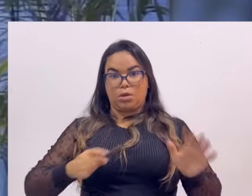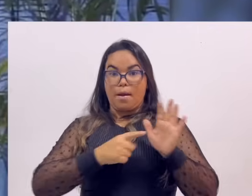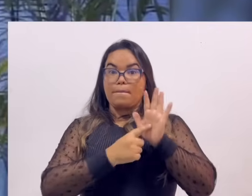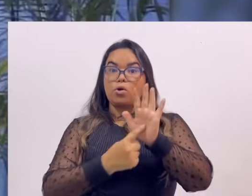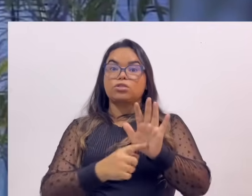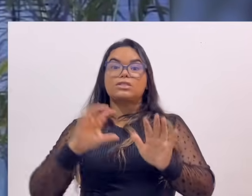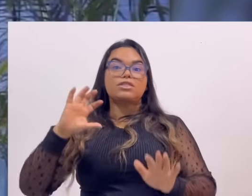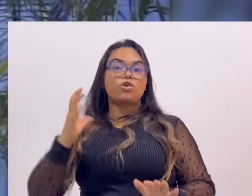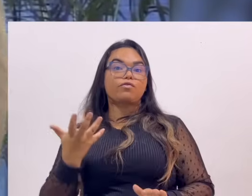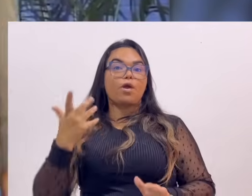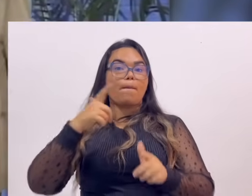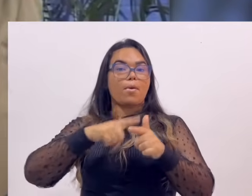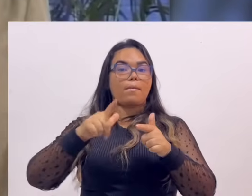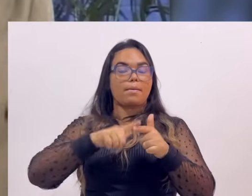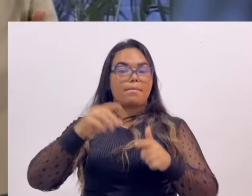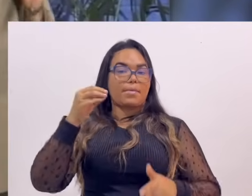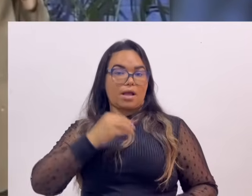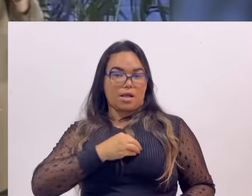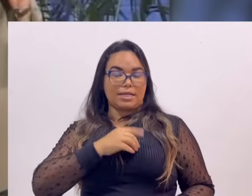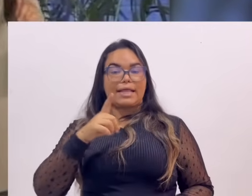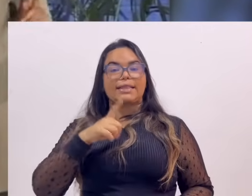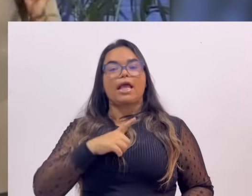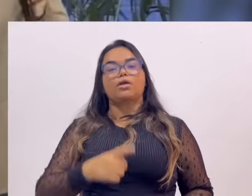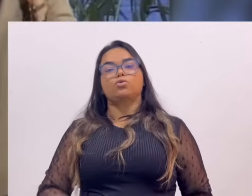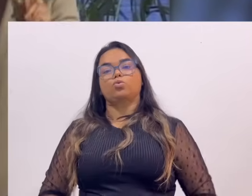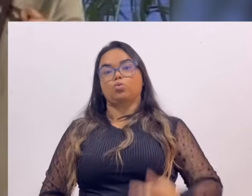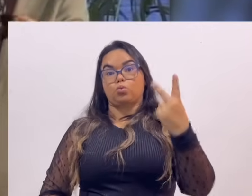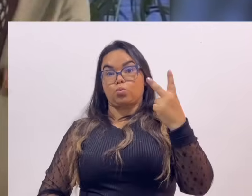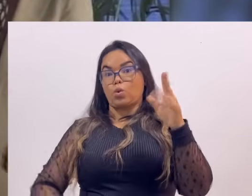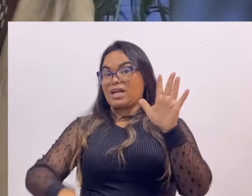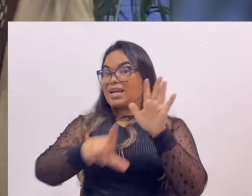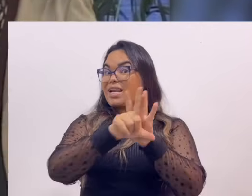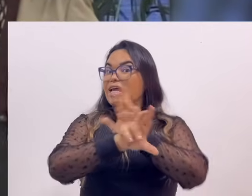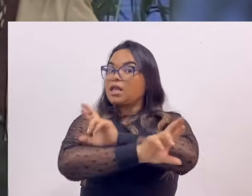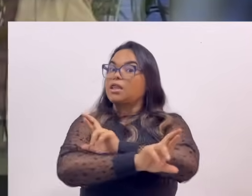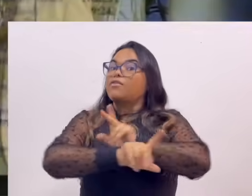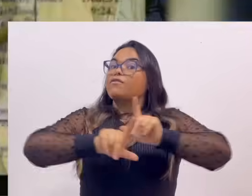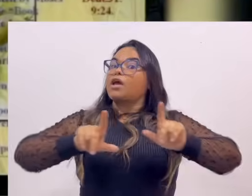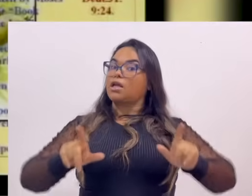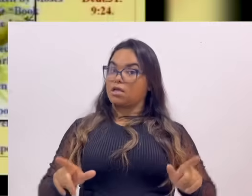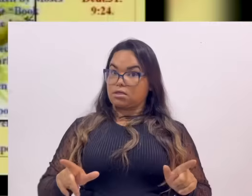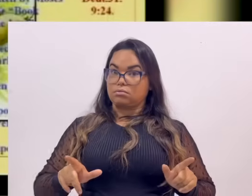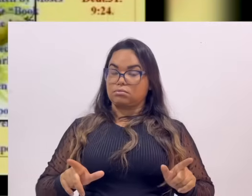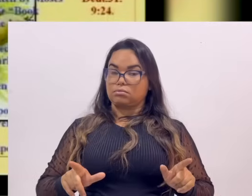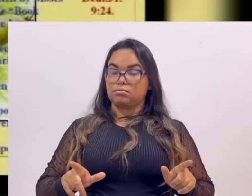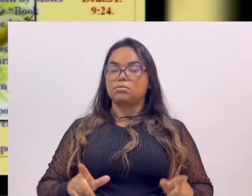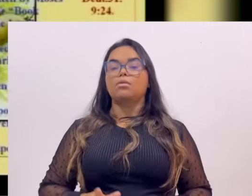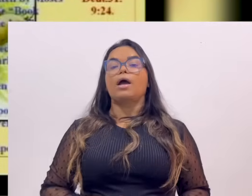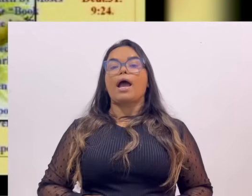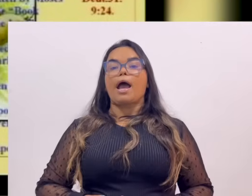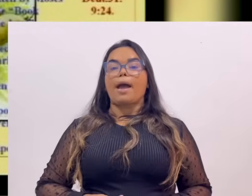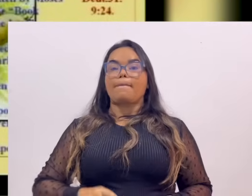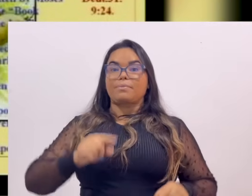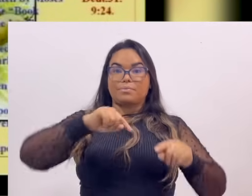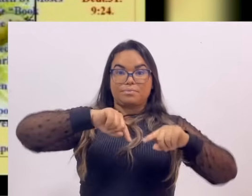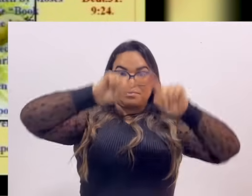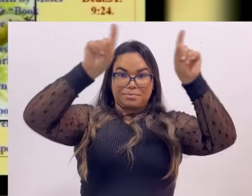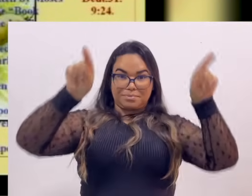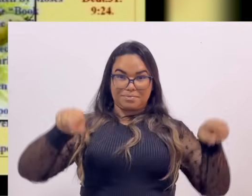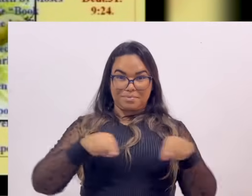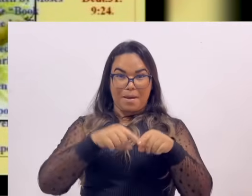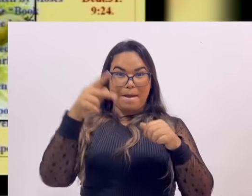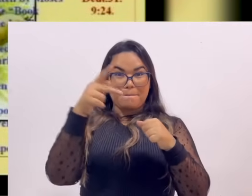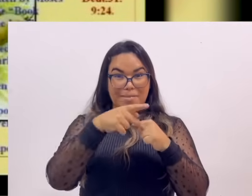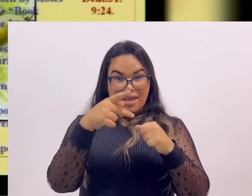Ela nos aponta para a solução. Existem duas leis diferentes. portanto, uma estava nas tábuas de